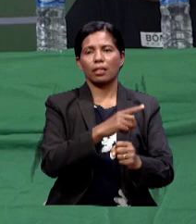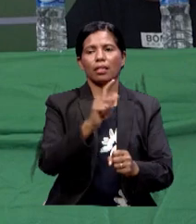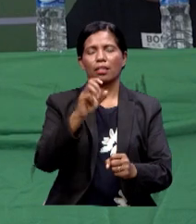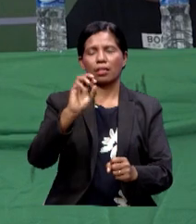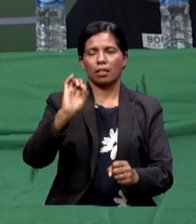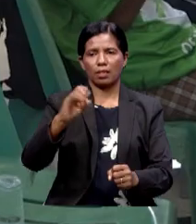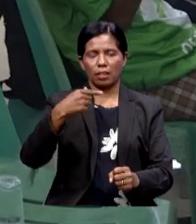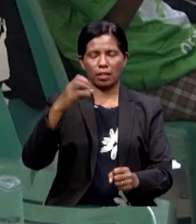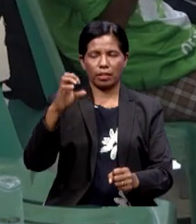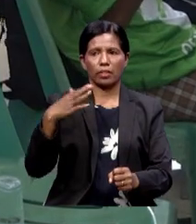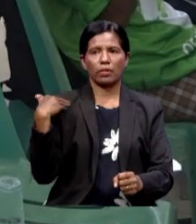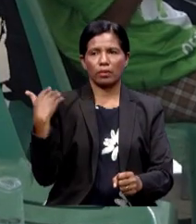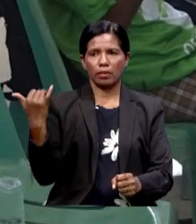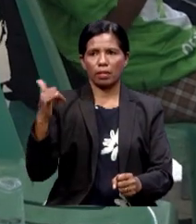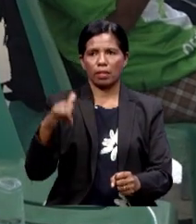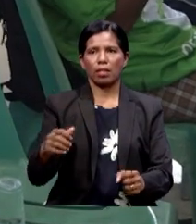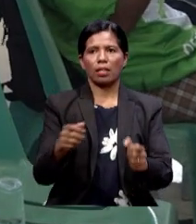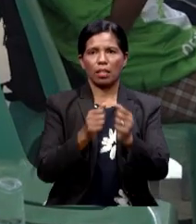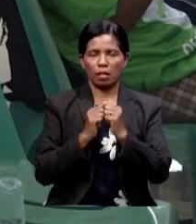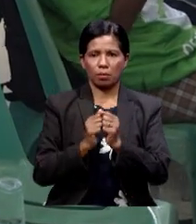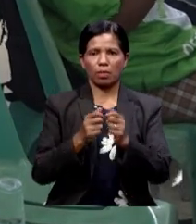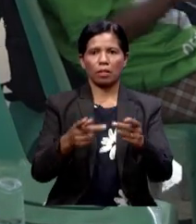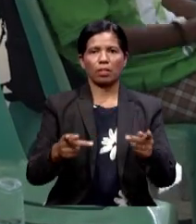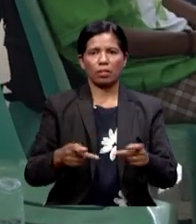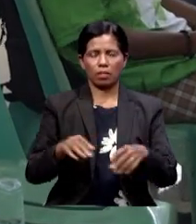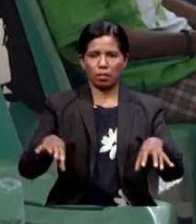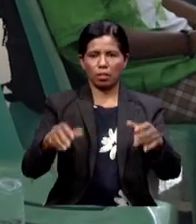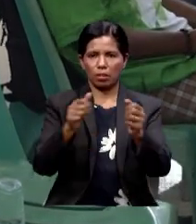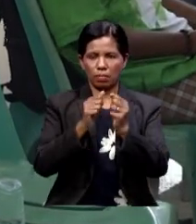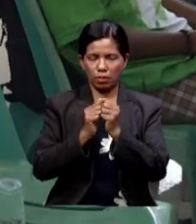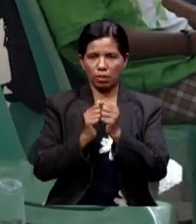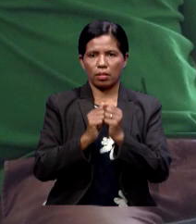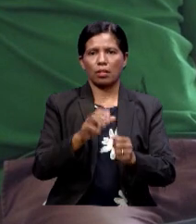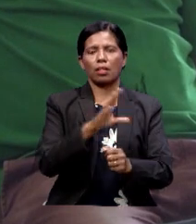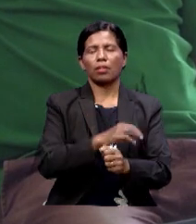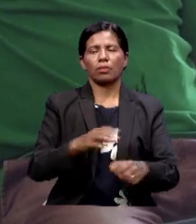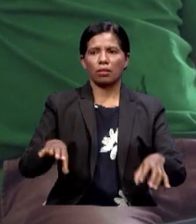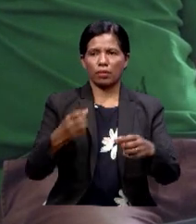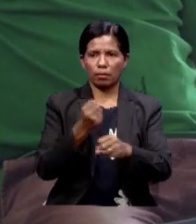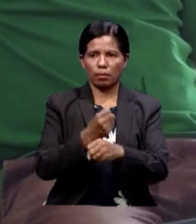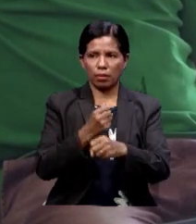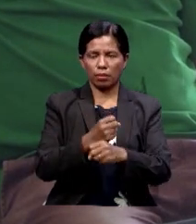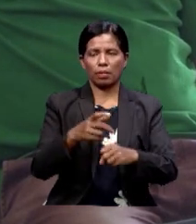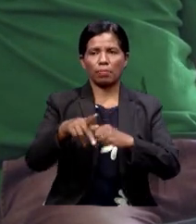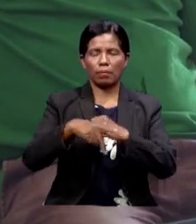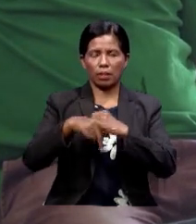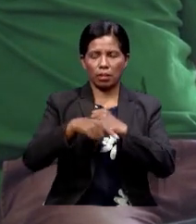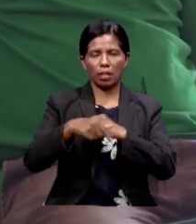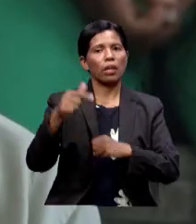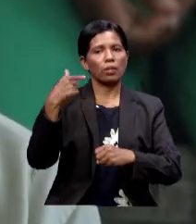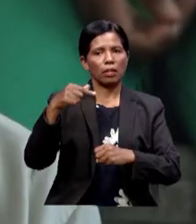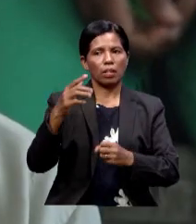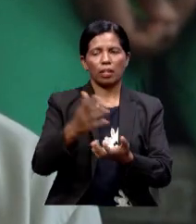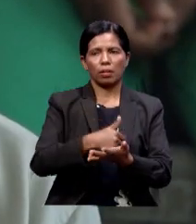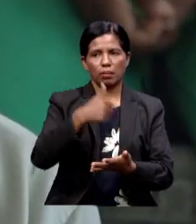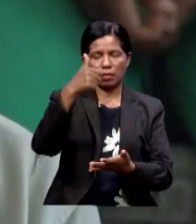explica, jovem serene bem a calibur malo ne, halo colaboração a mutu, ato serviço macas, no ne partido os verdes, belhetam